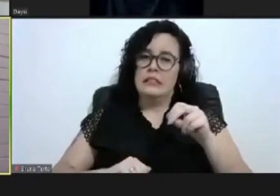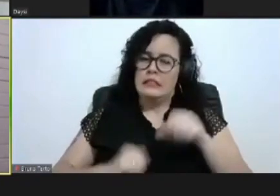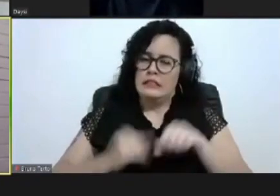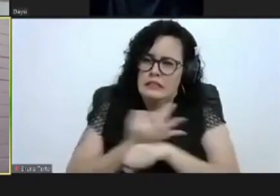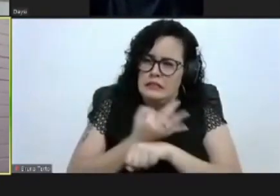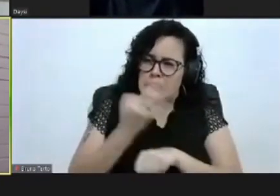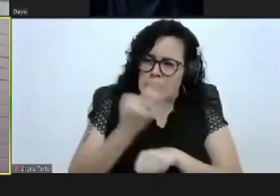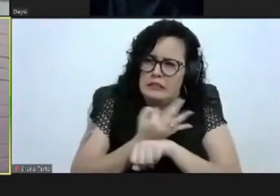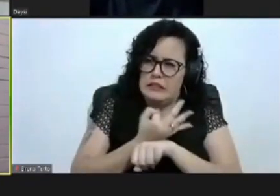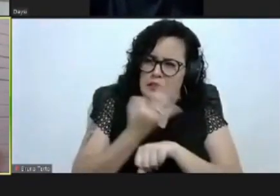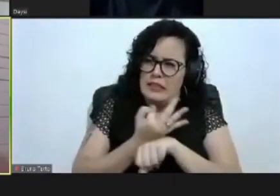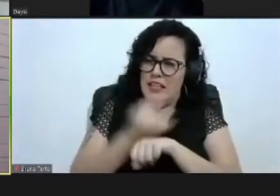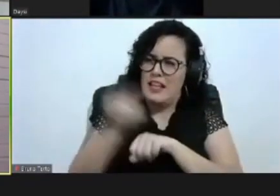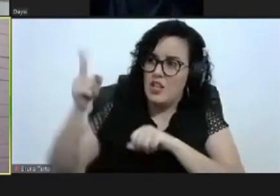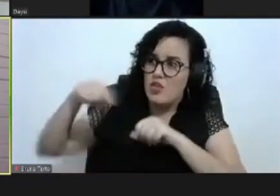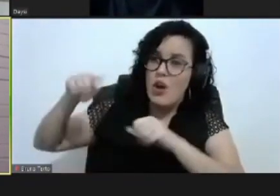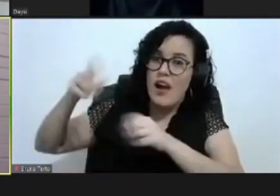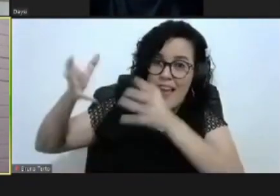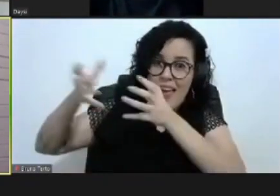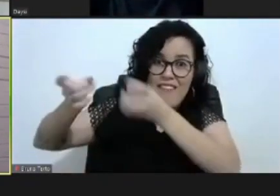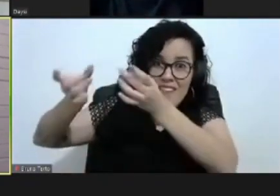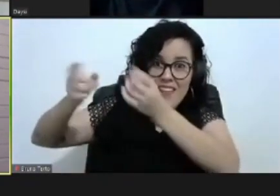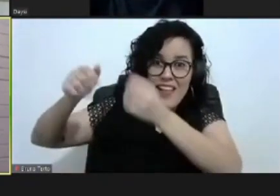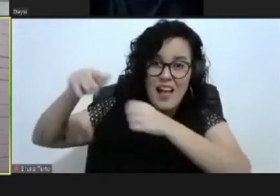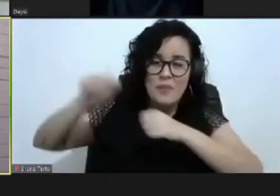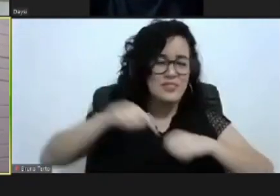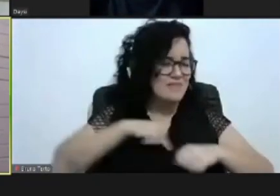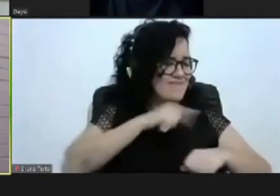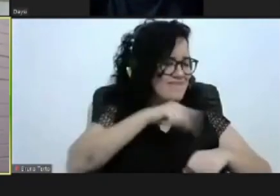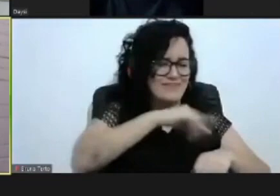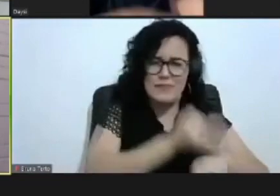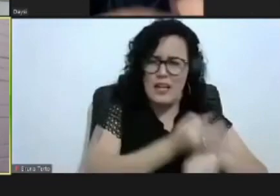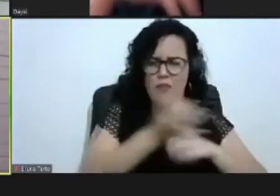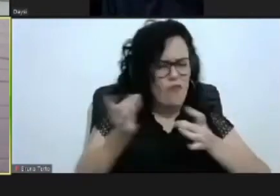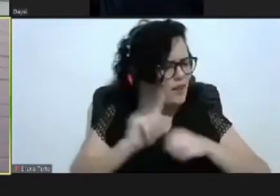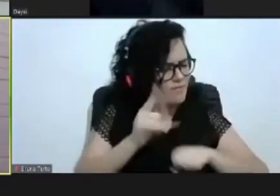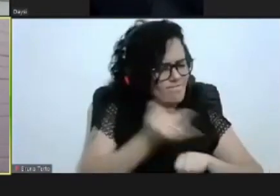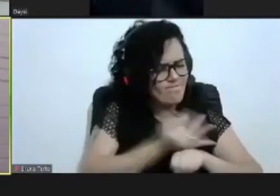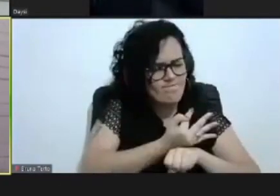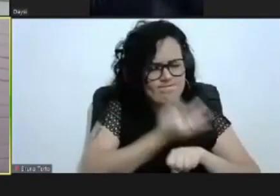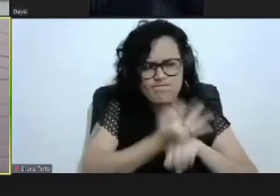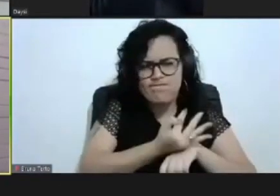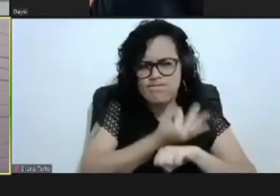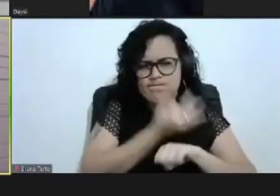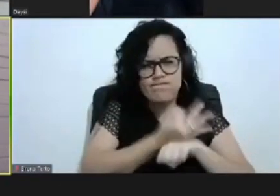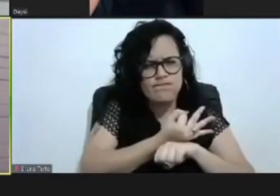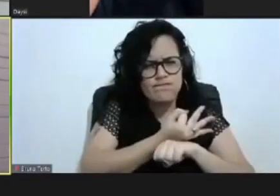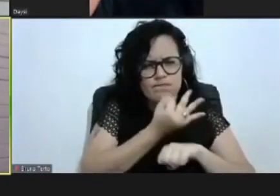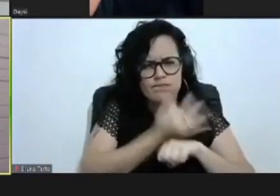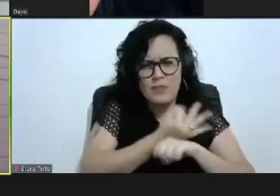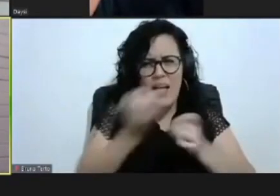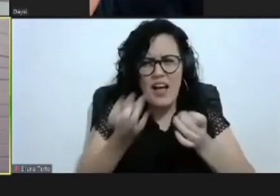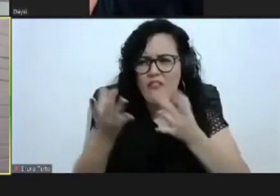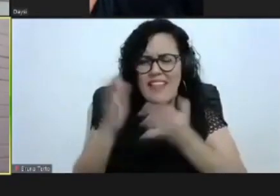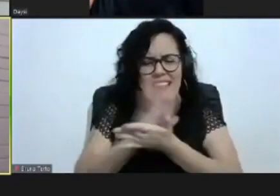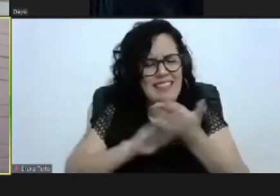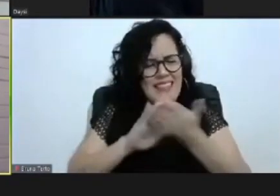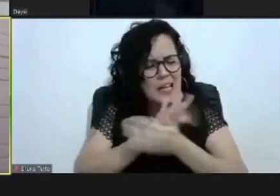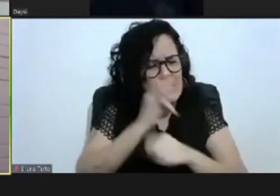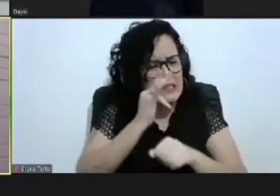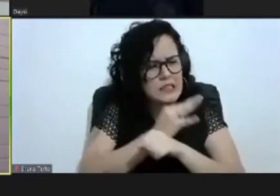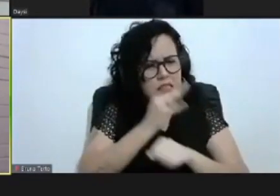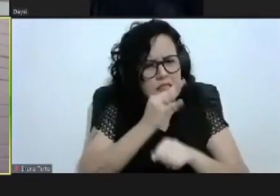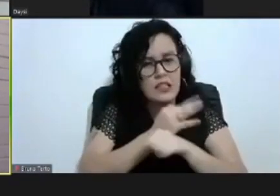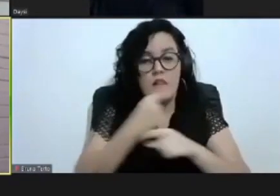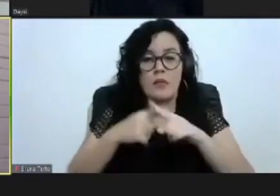estava vendendo, já estava buscando a Amazon, a gente resistiu durante algum tempo, inclusive, para não vender, porque ela